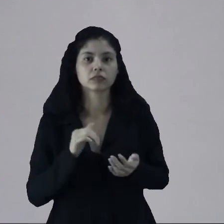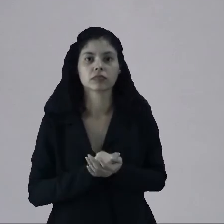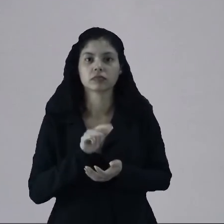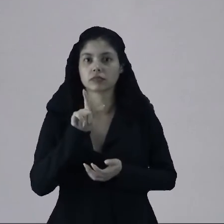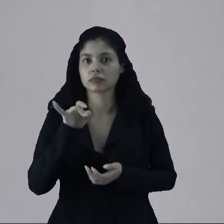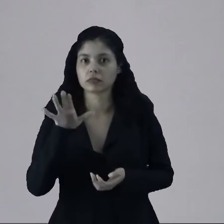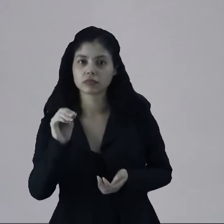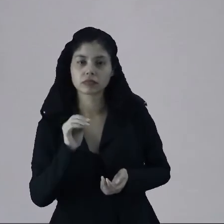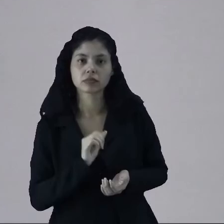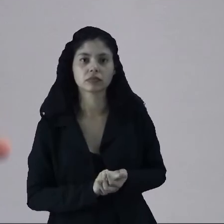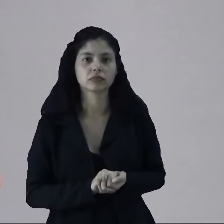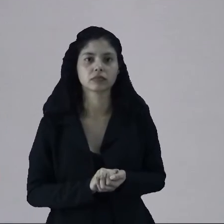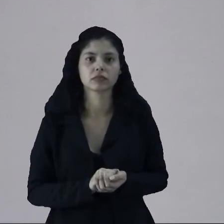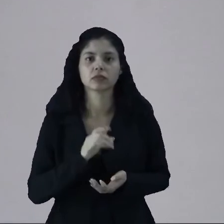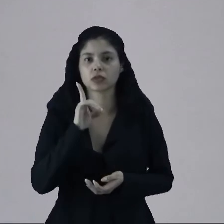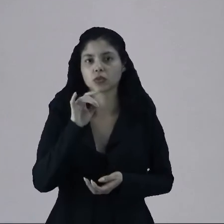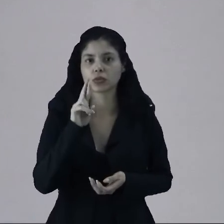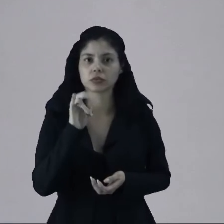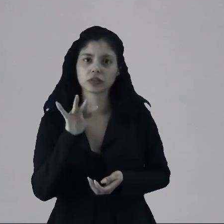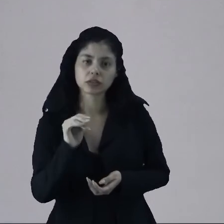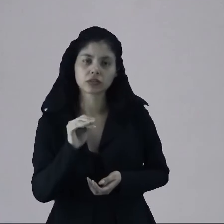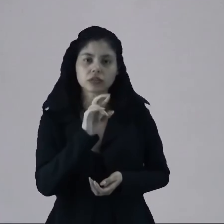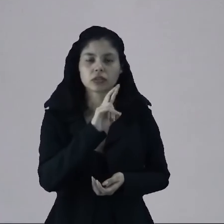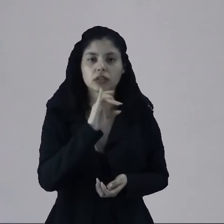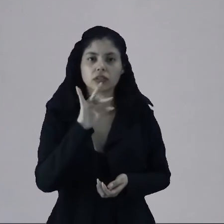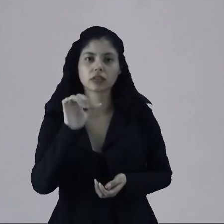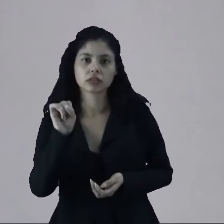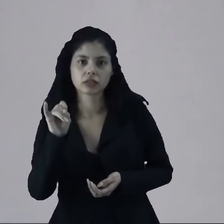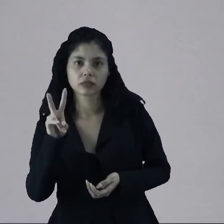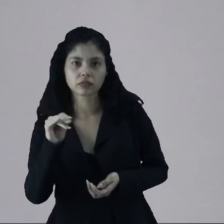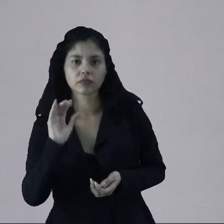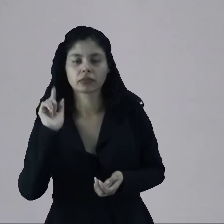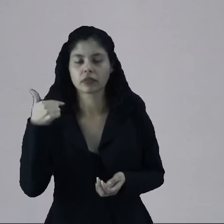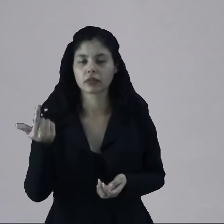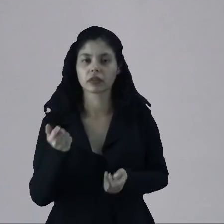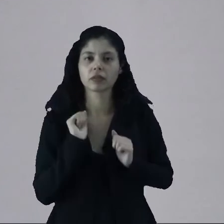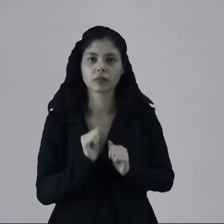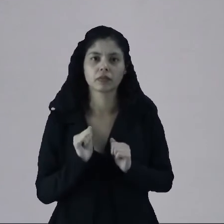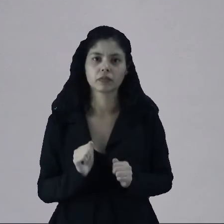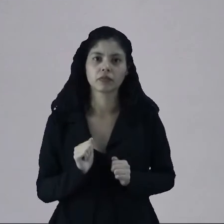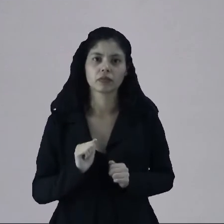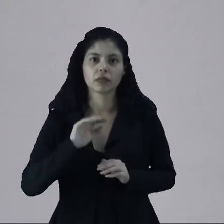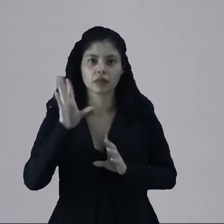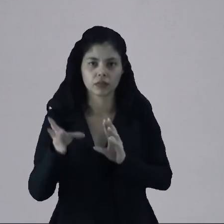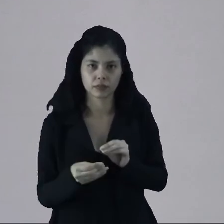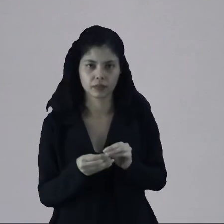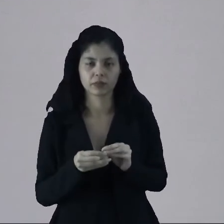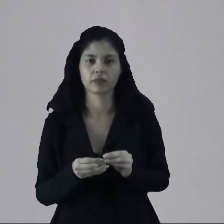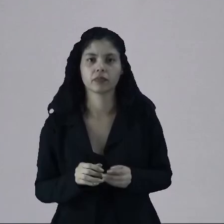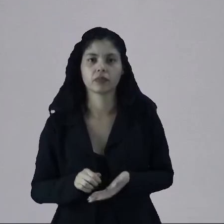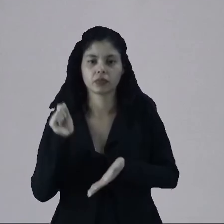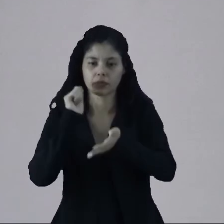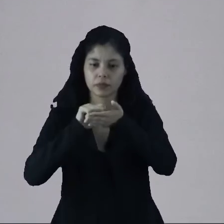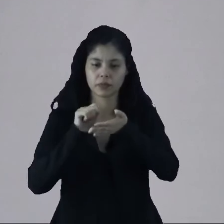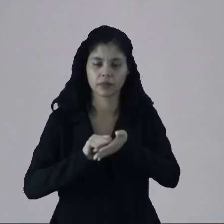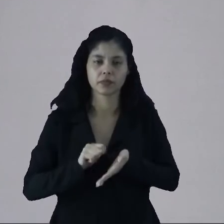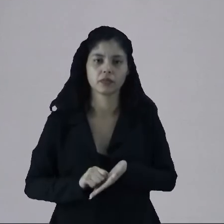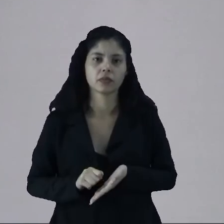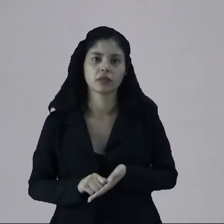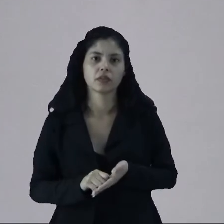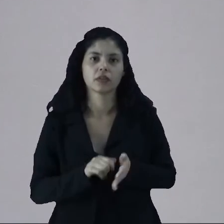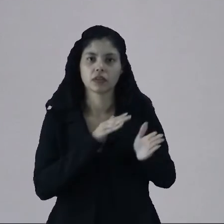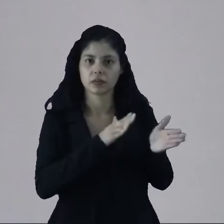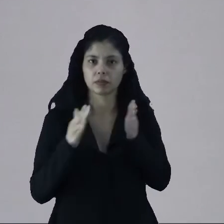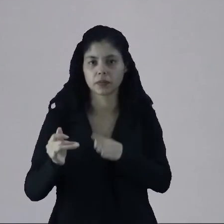um alelo, o que é a dominância, a recessividade, e aí depois você pode até inclusive fazer simulações de